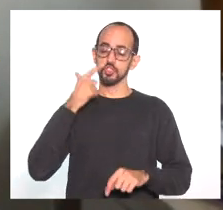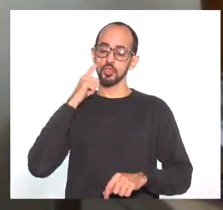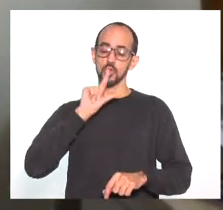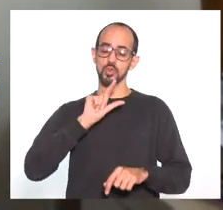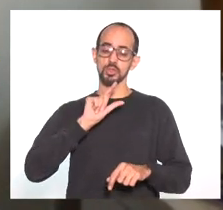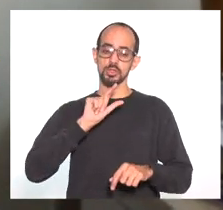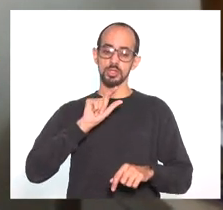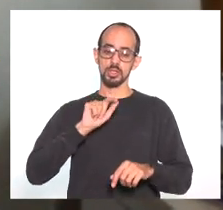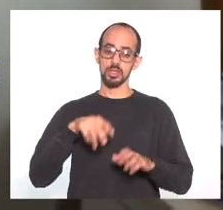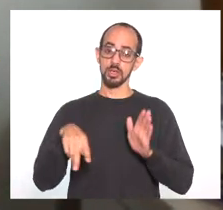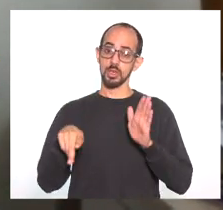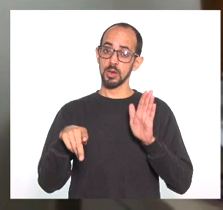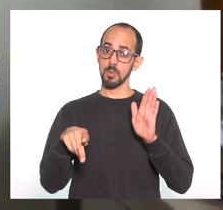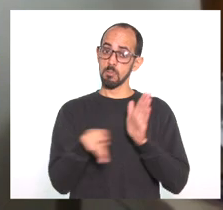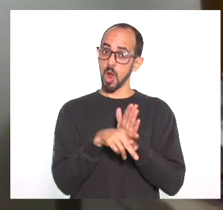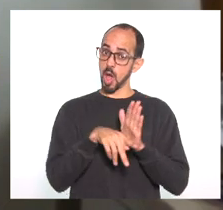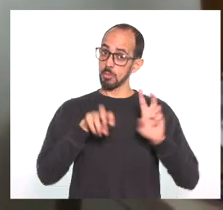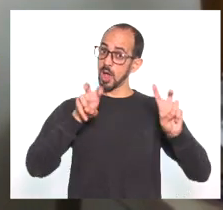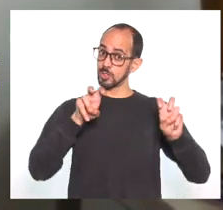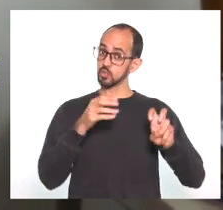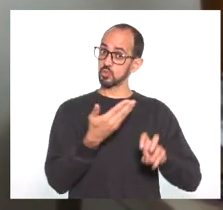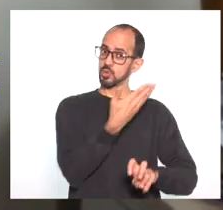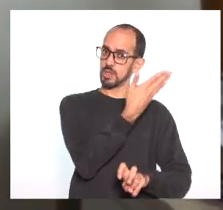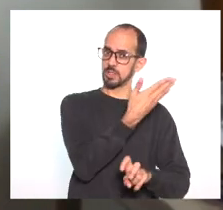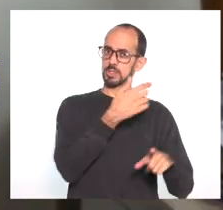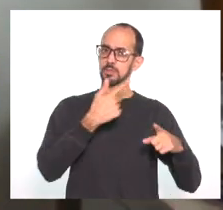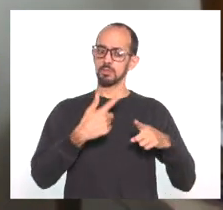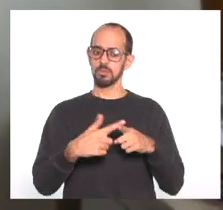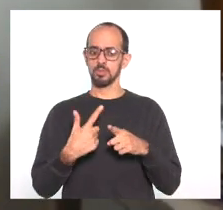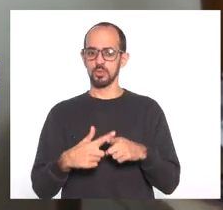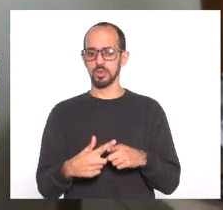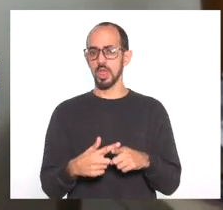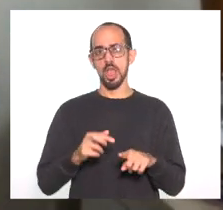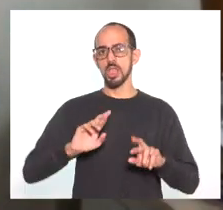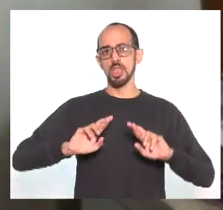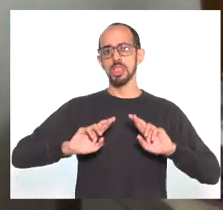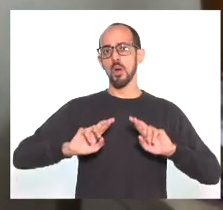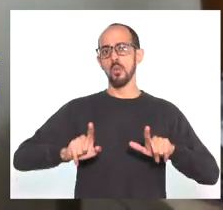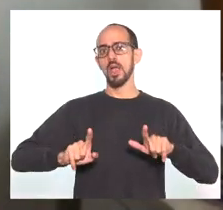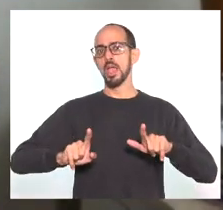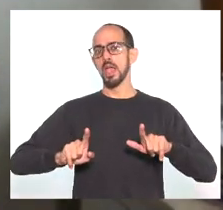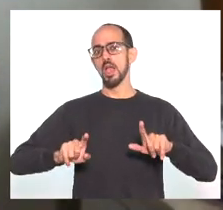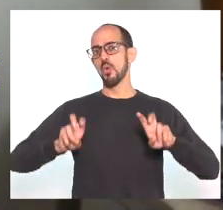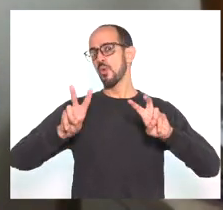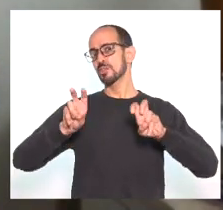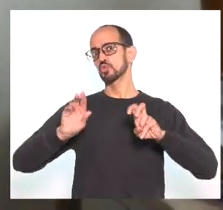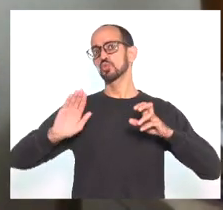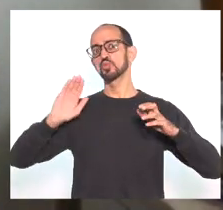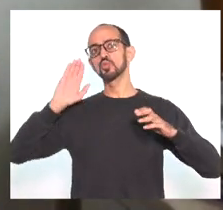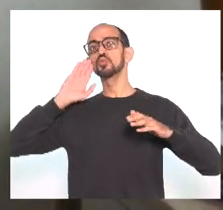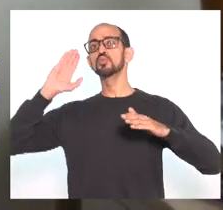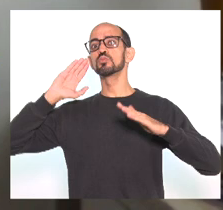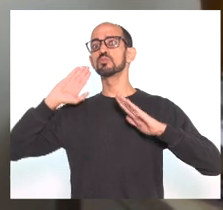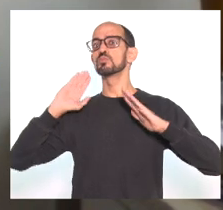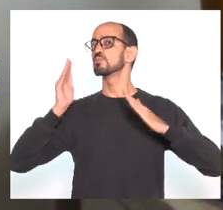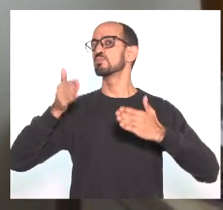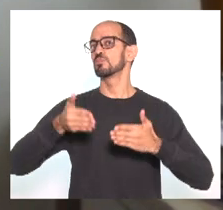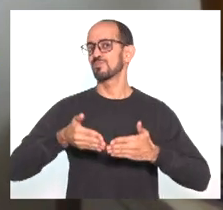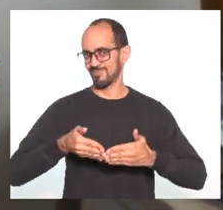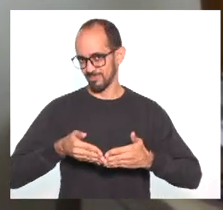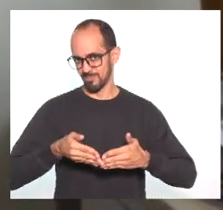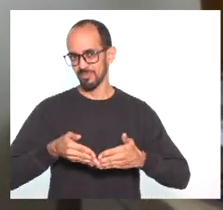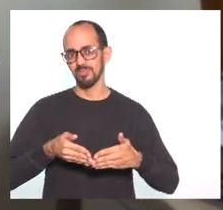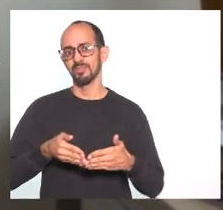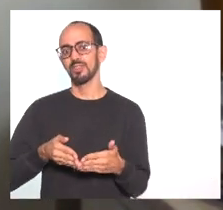especificamente sobre isso, visto que não é a questão típica do objeto da CPI, mas lateralmente